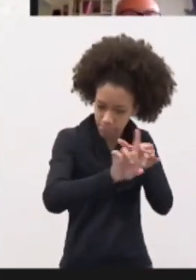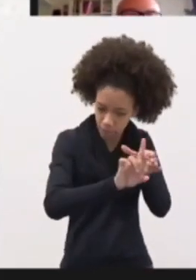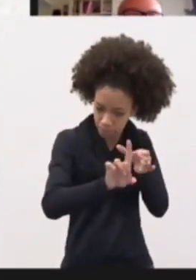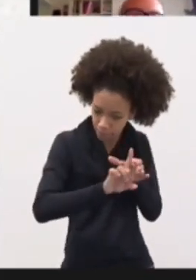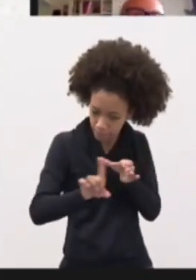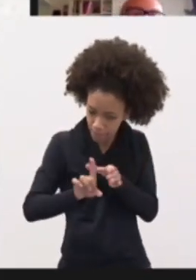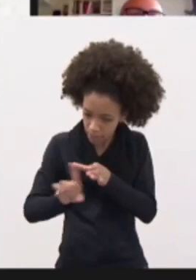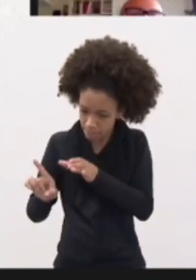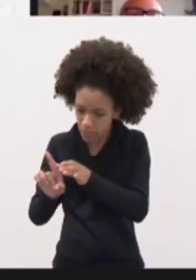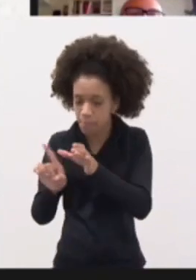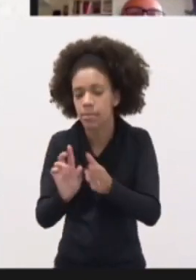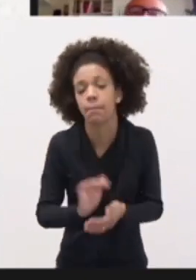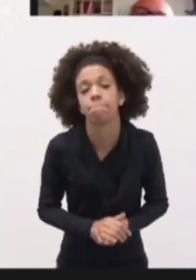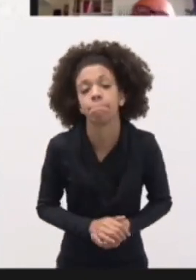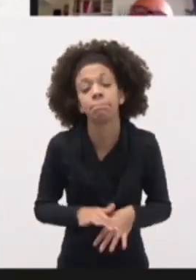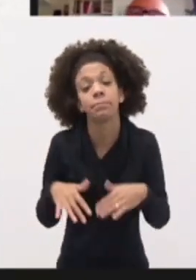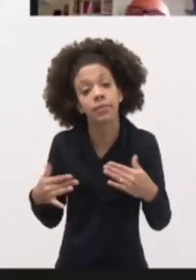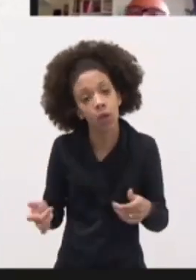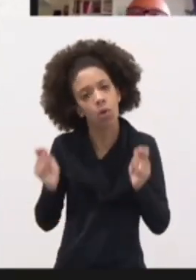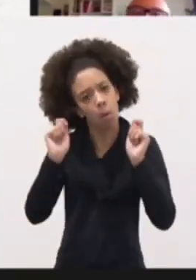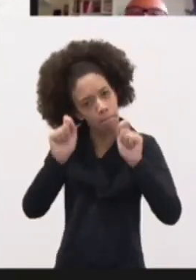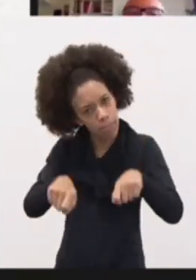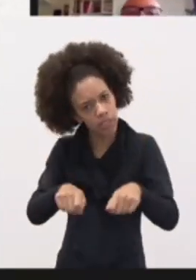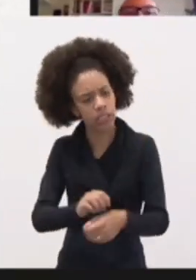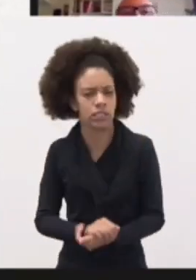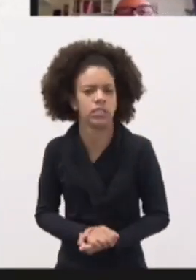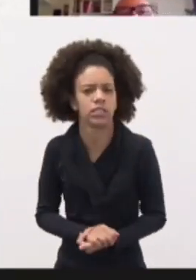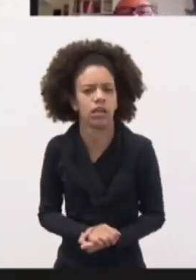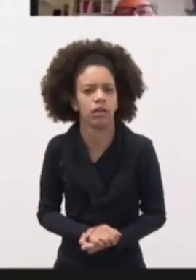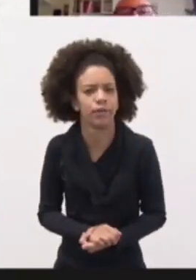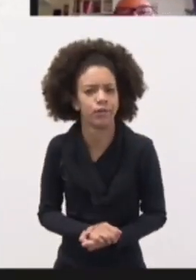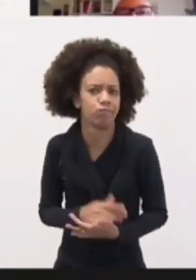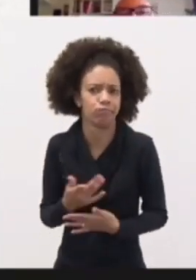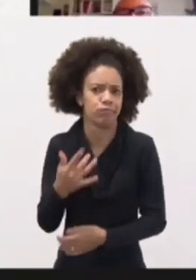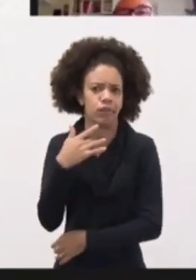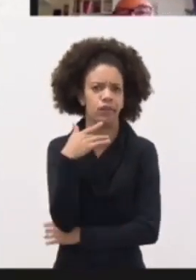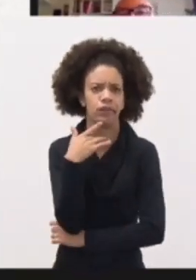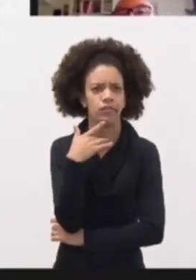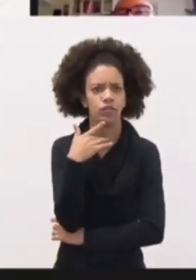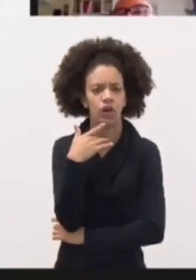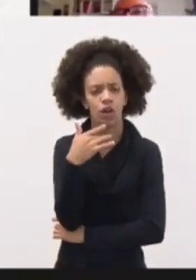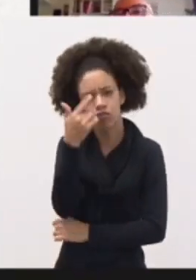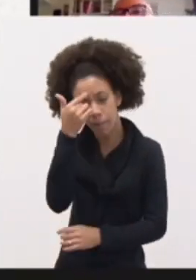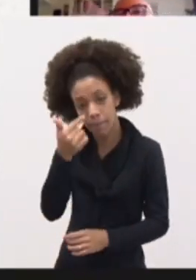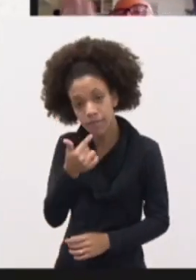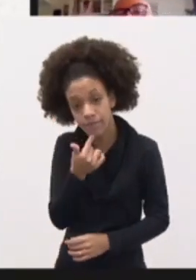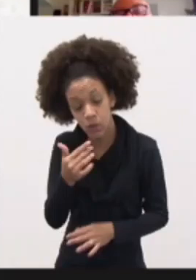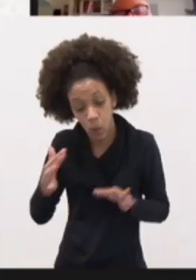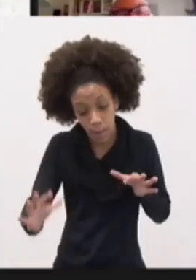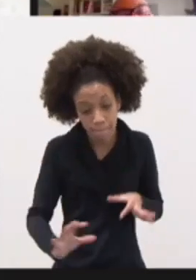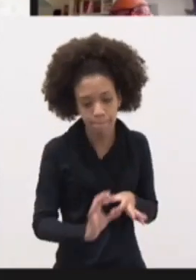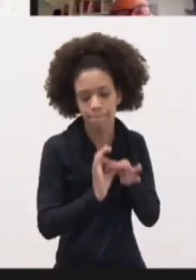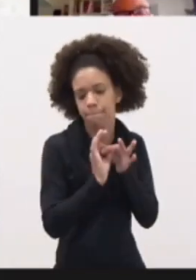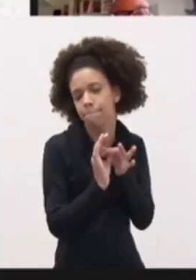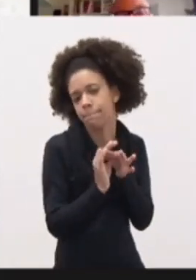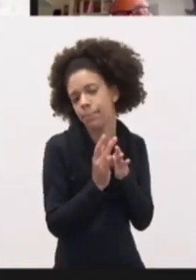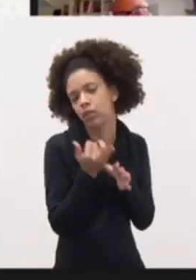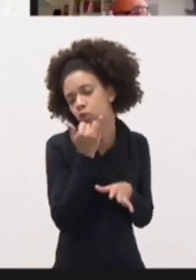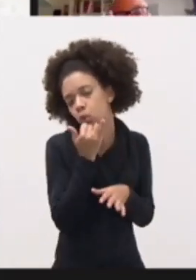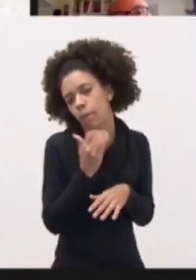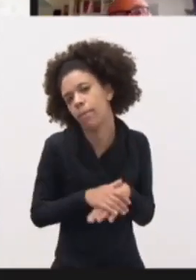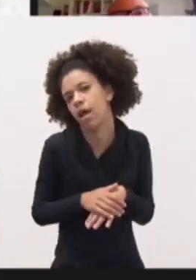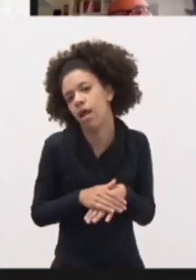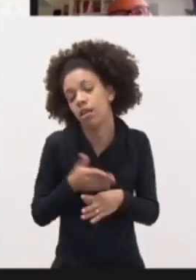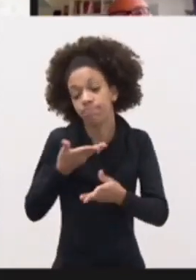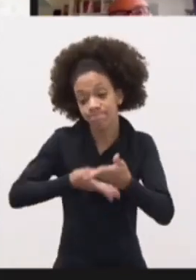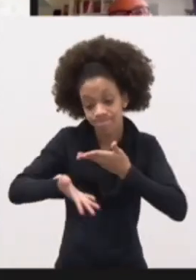tudo. Então, essa competência de personalização está totalmente, ela se